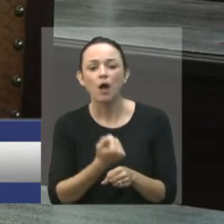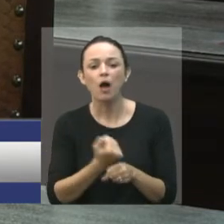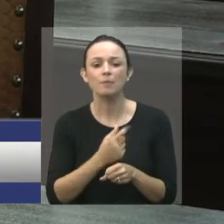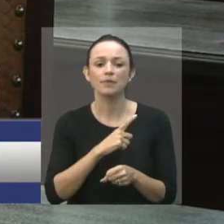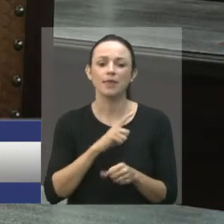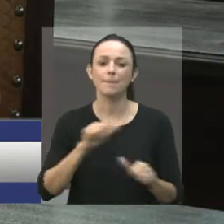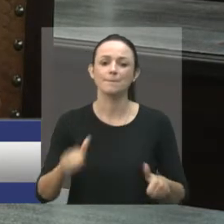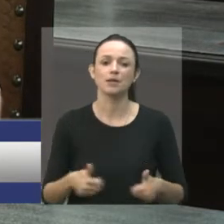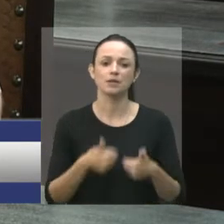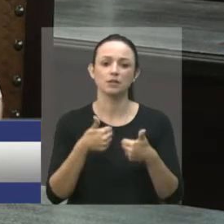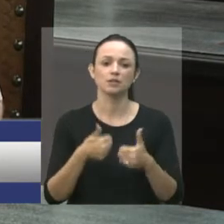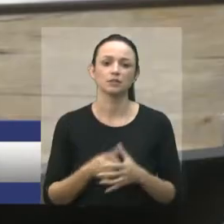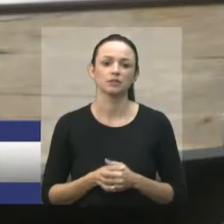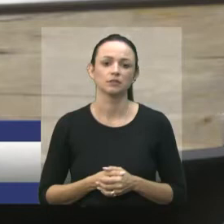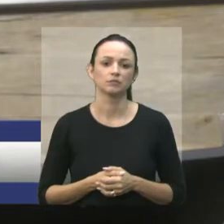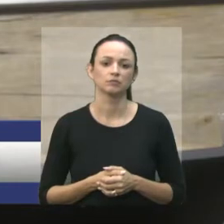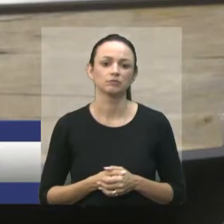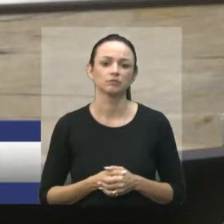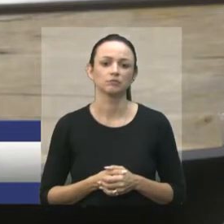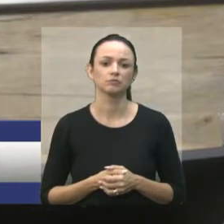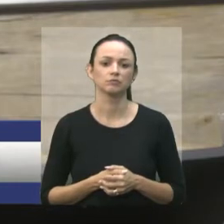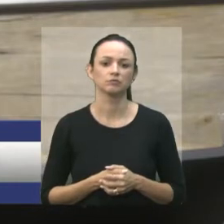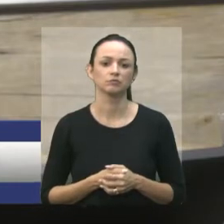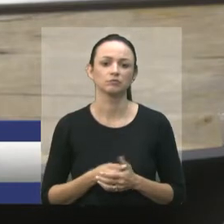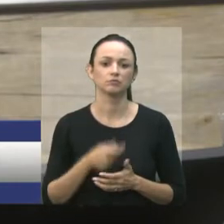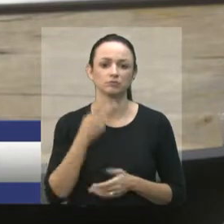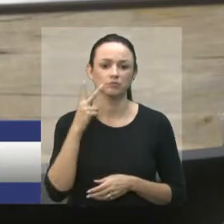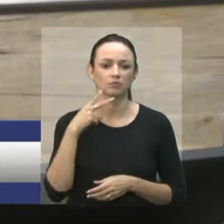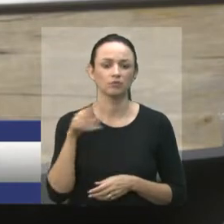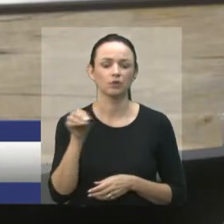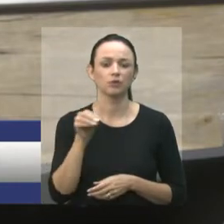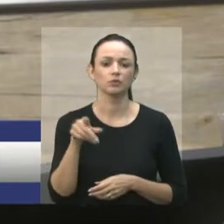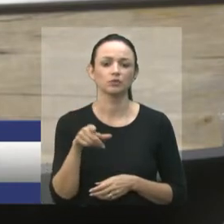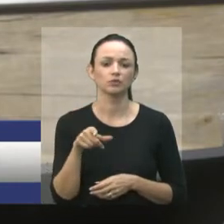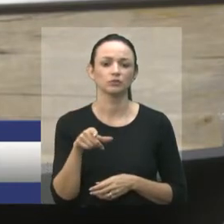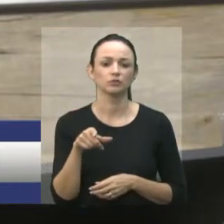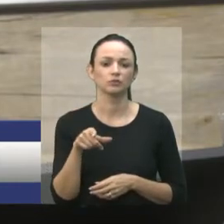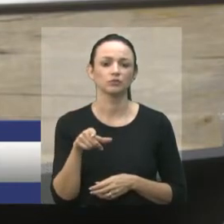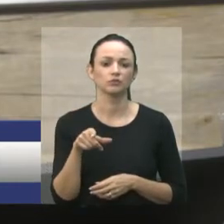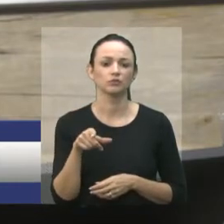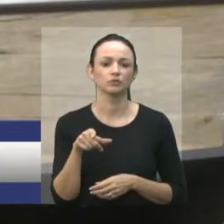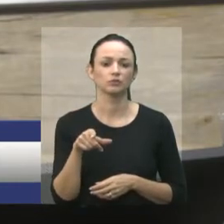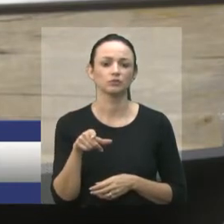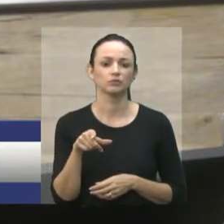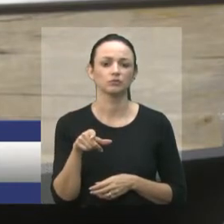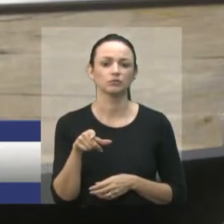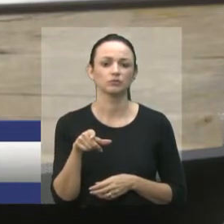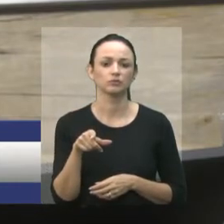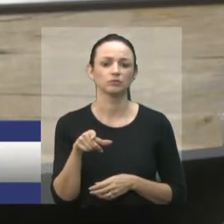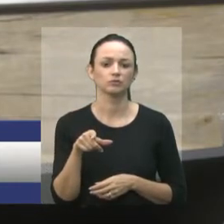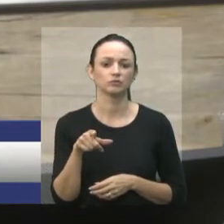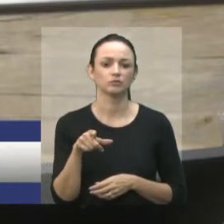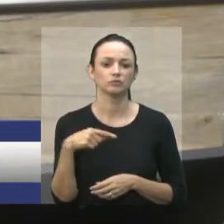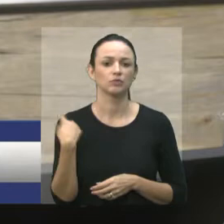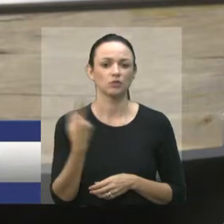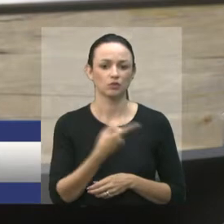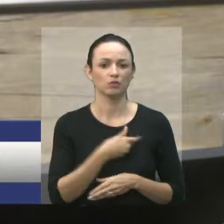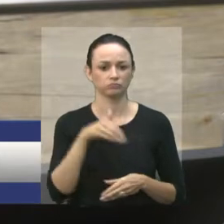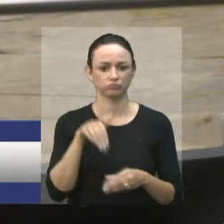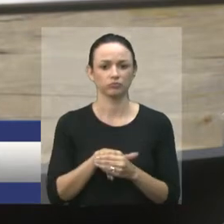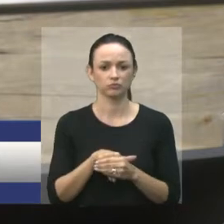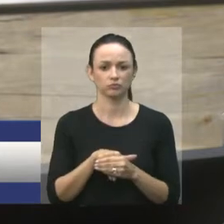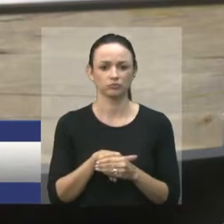nossa cidade? Olha, vereador Luizinho, que maravilha, porque nós fomos eleitos,